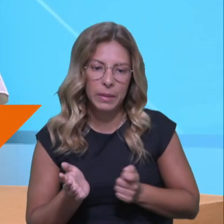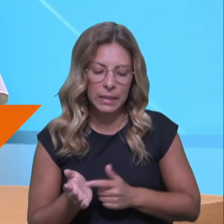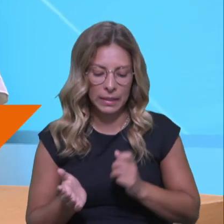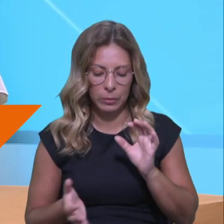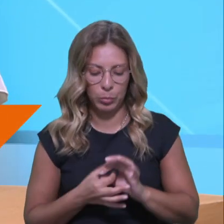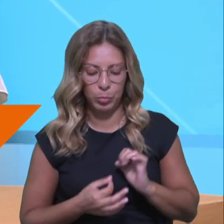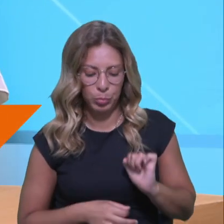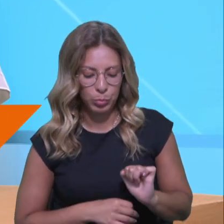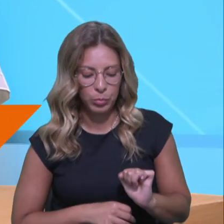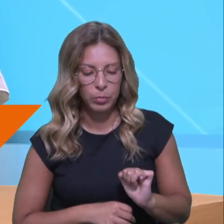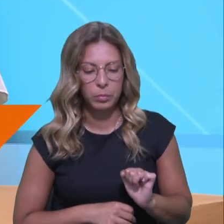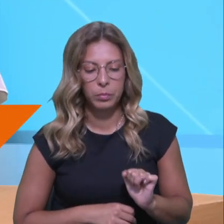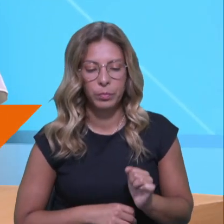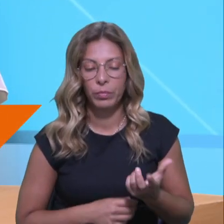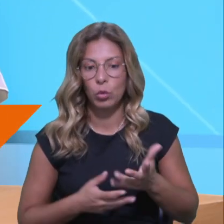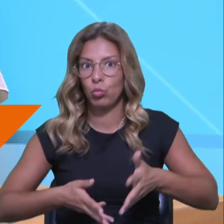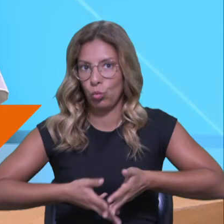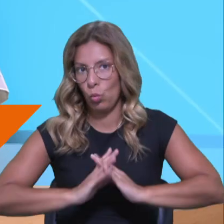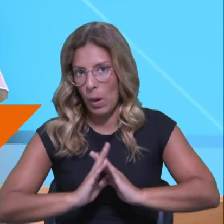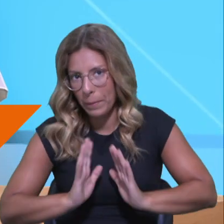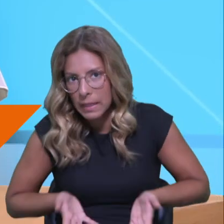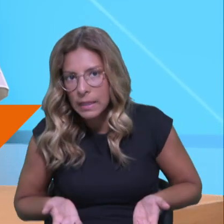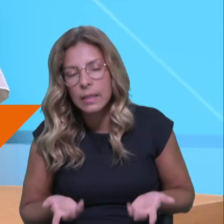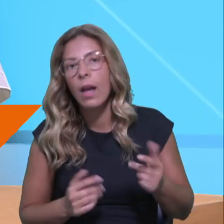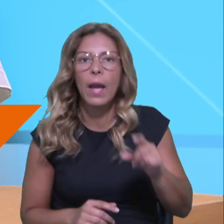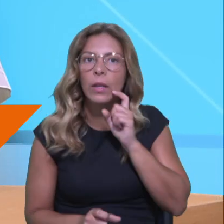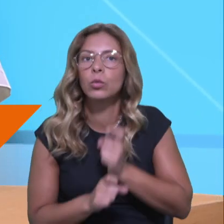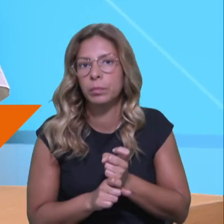este serviço estruturado é uma exigência praticamente de Roma.